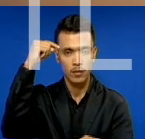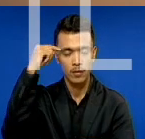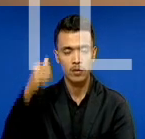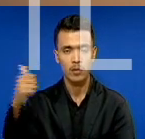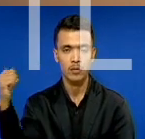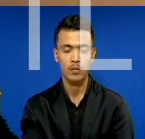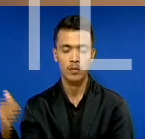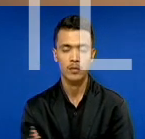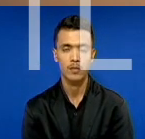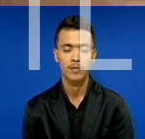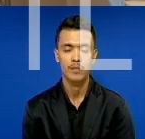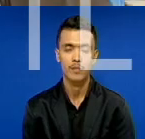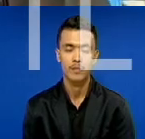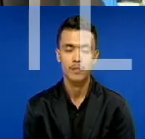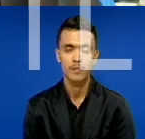anterior.